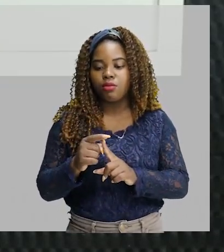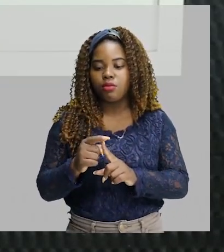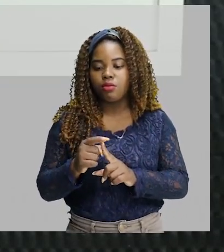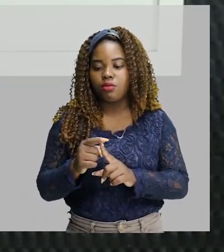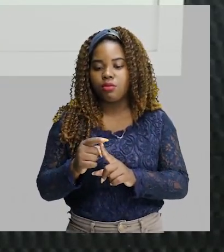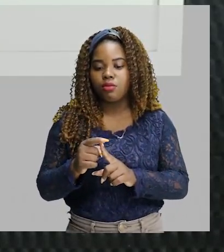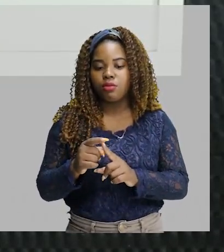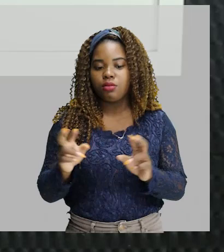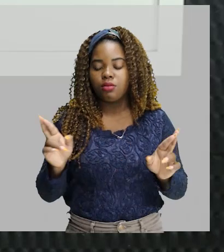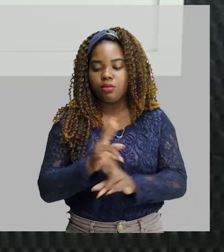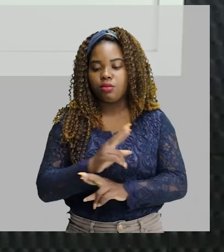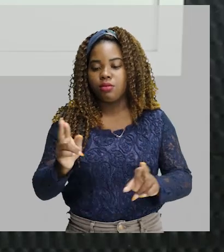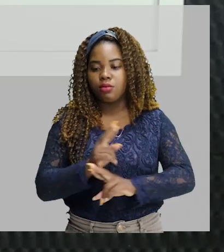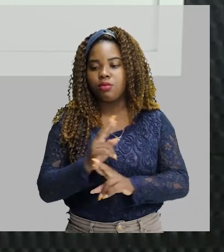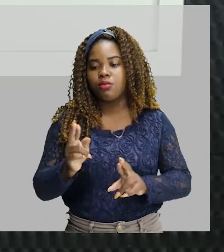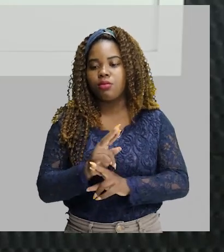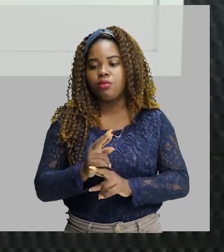escolhas,